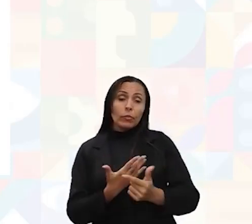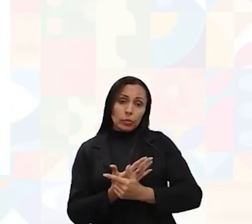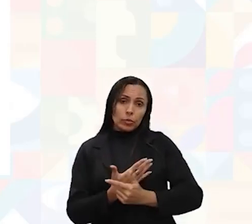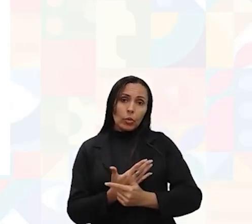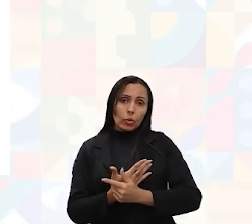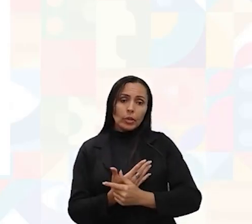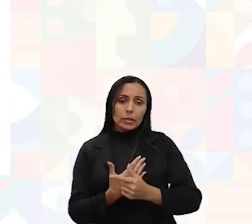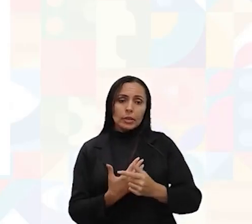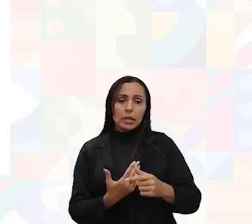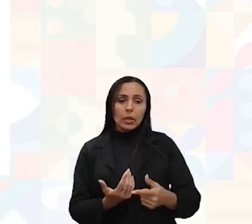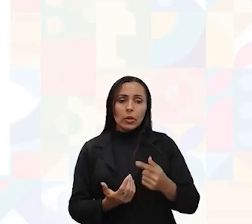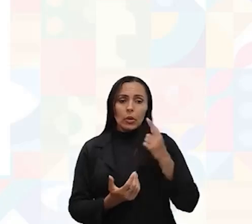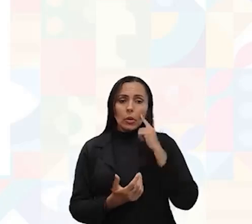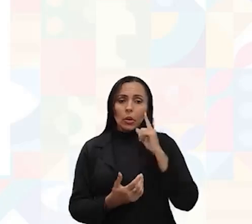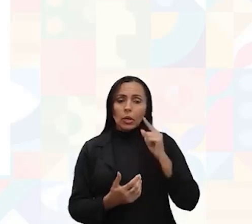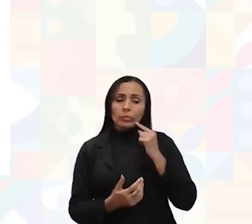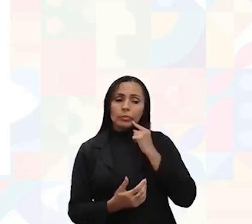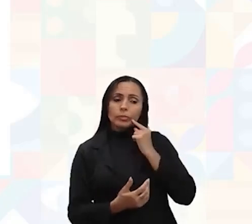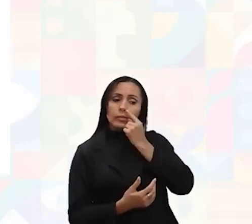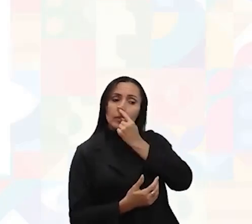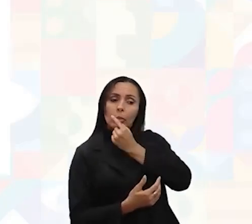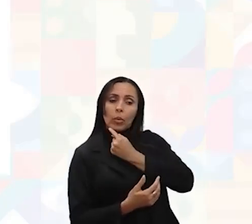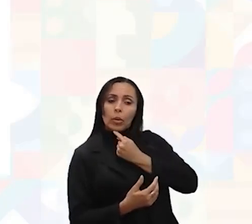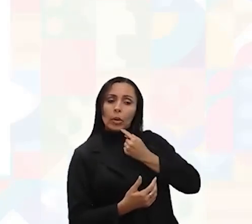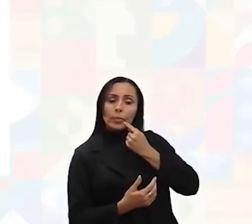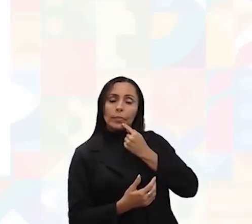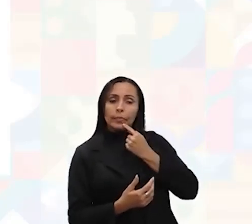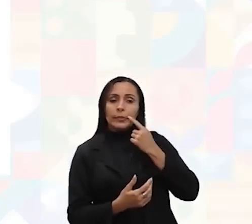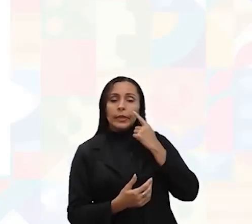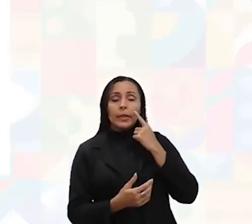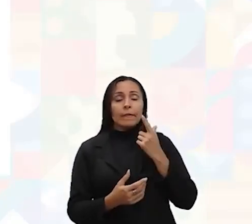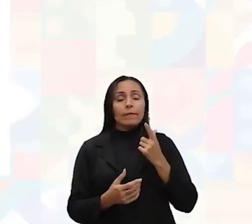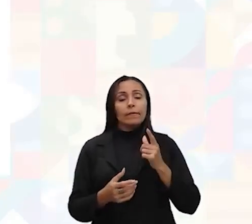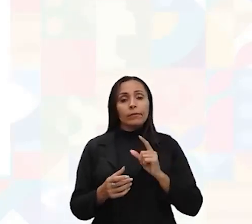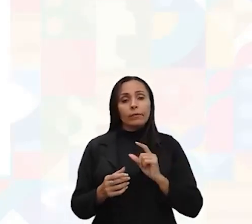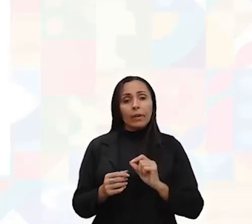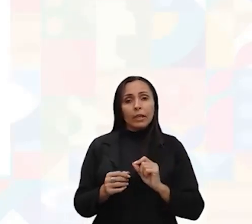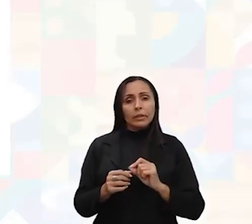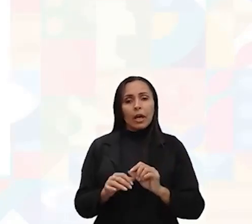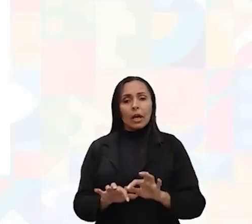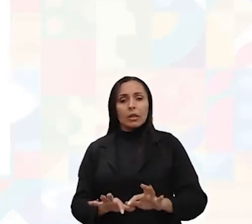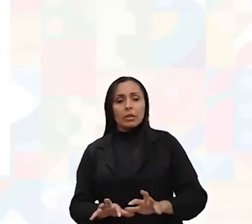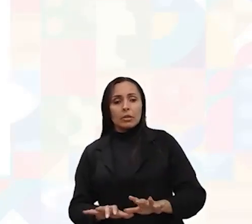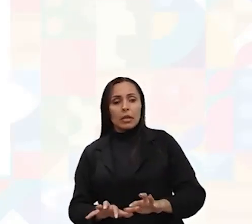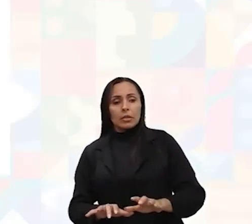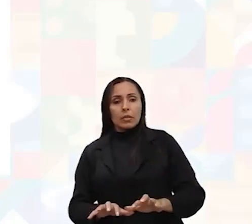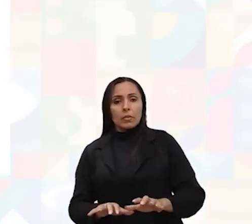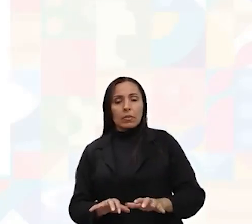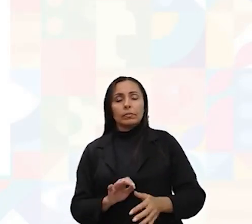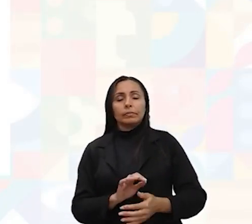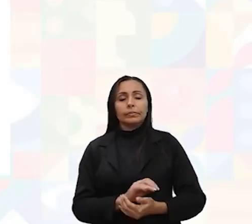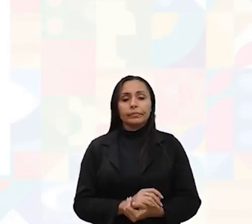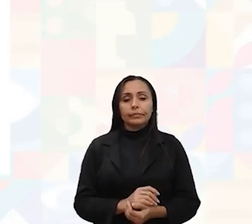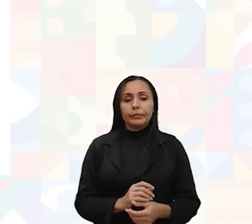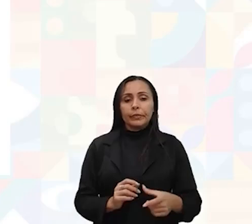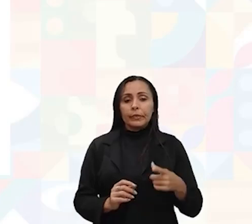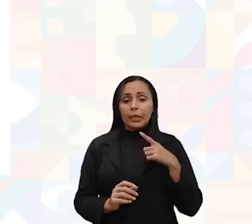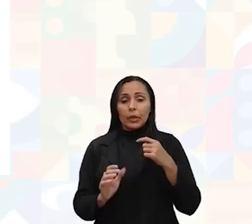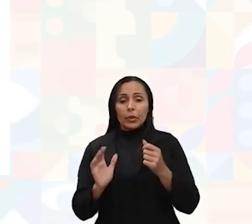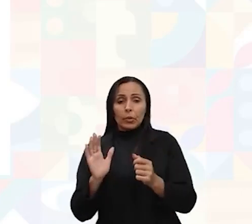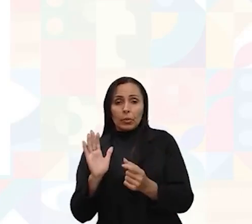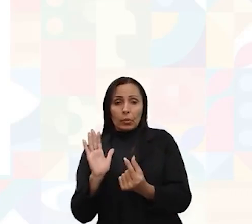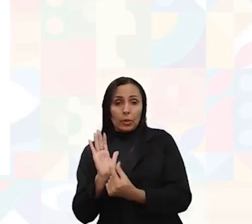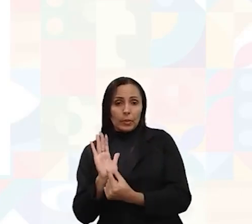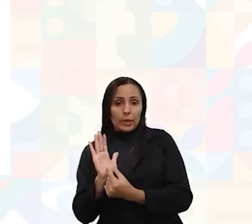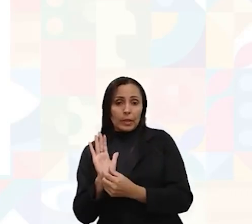funciona colocando na boca, né? E faz a digitação. Tem também um outro aplicativo, que